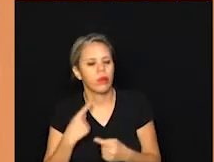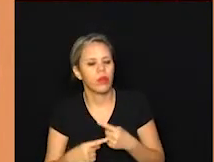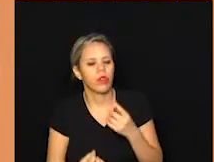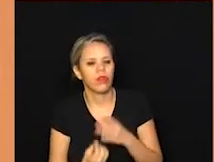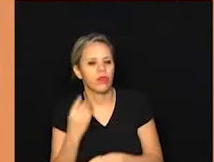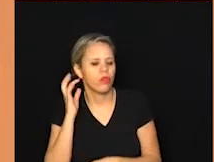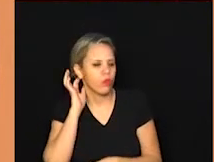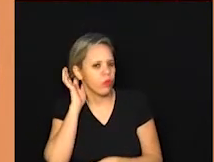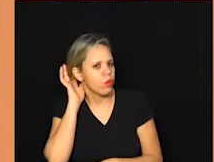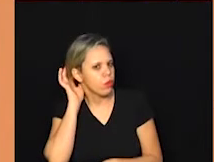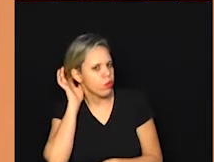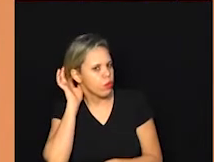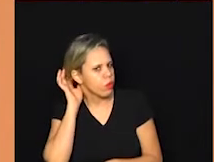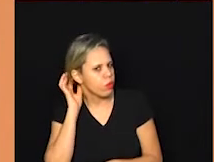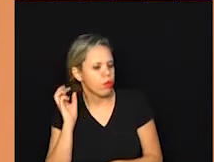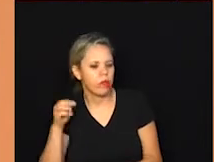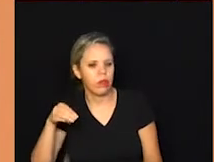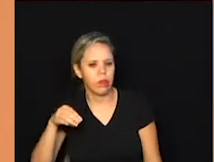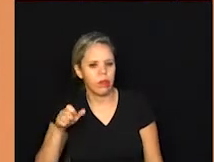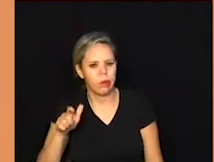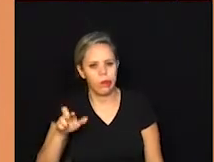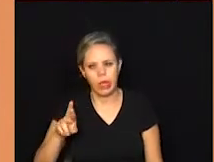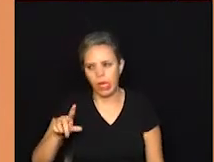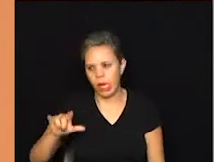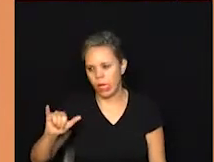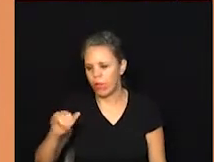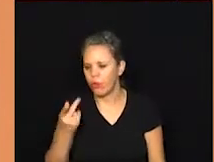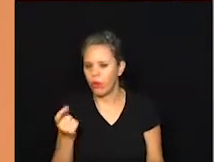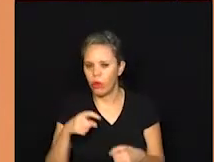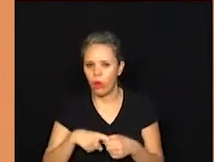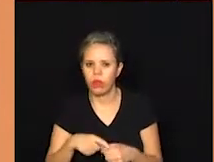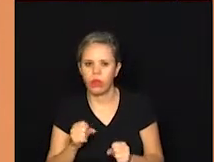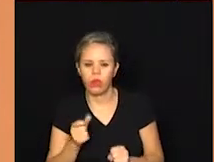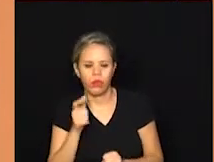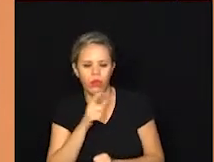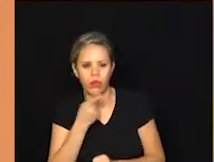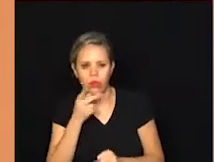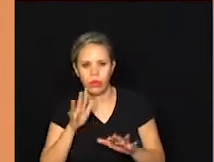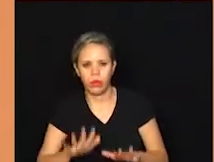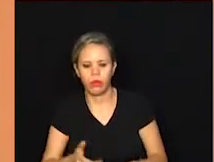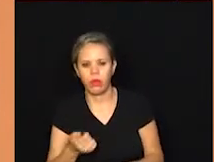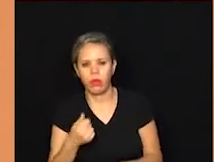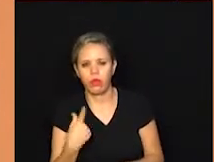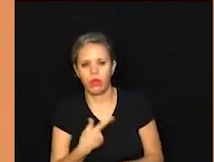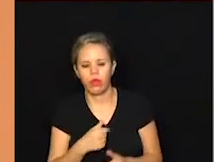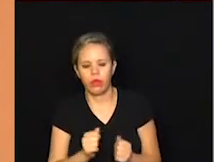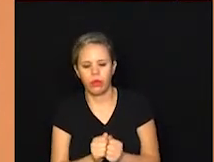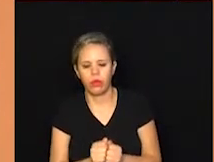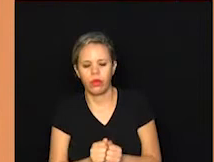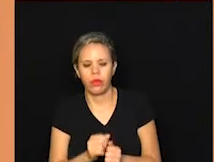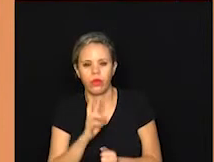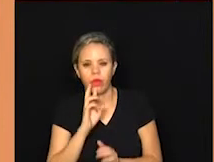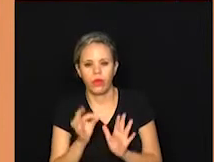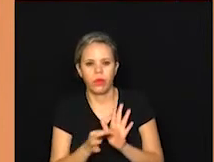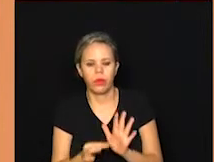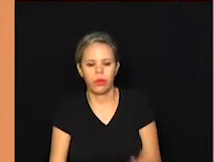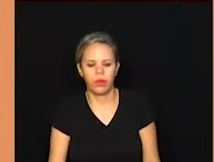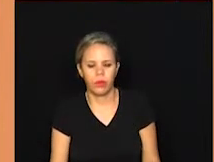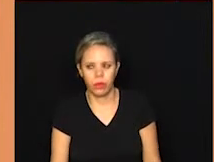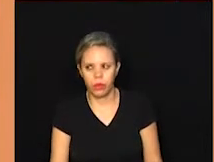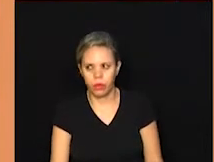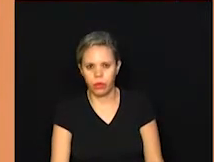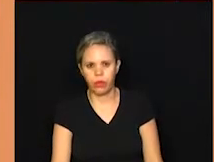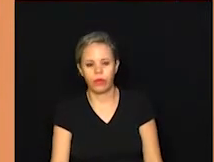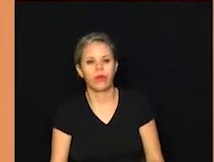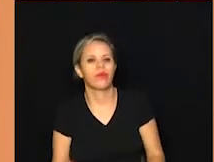surgiu, a Marne voltou aqui, vou ver se ela consegue ficar aqui um pouquinho conosco, para ela também dar a palavrinha dela, mas o centro